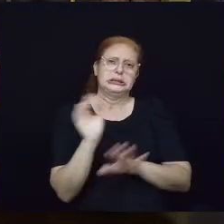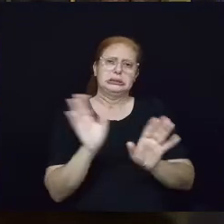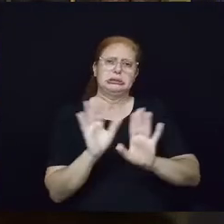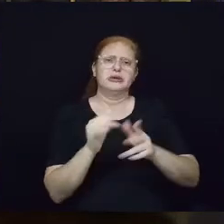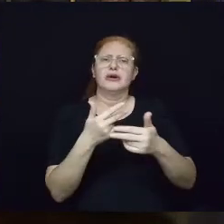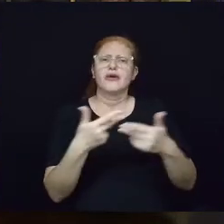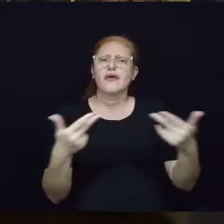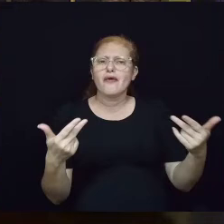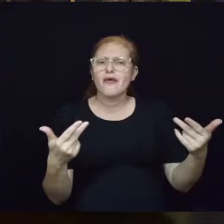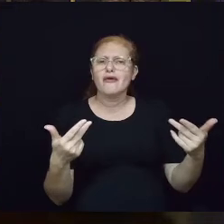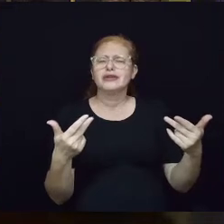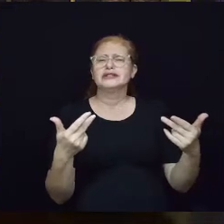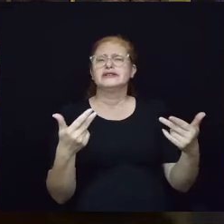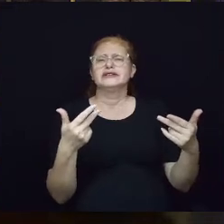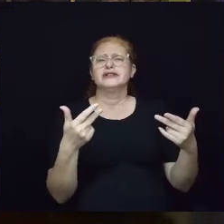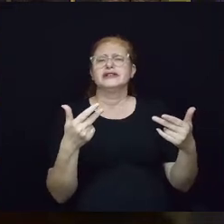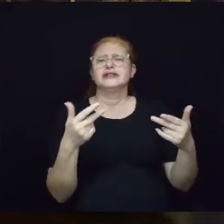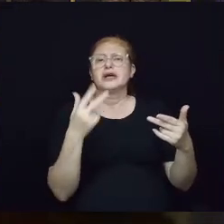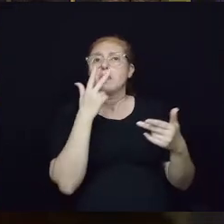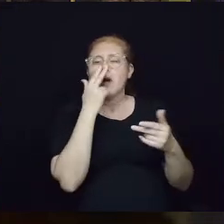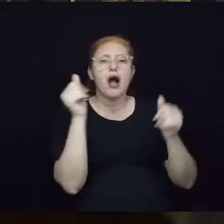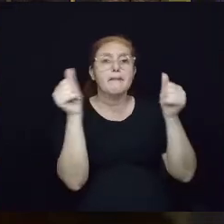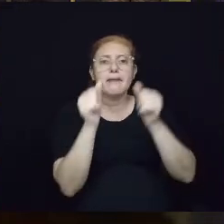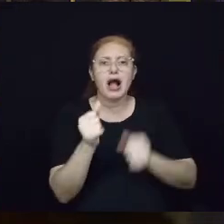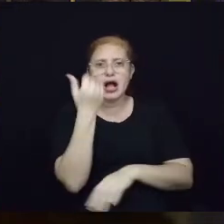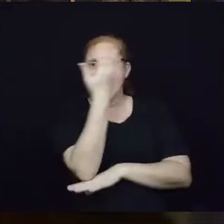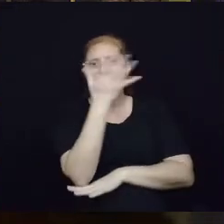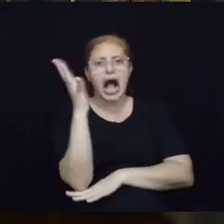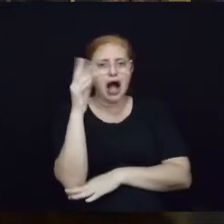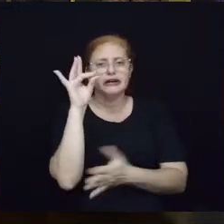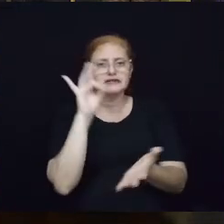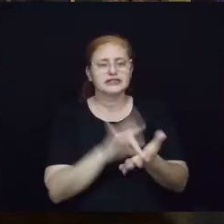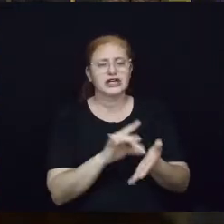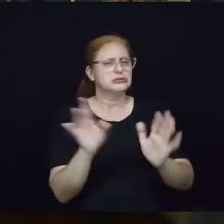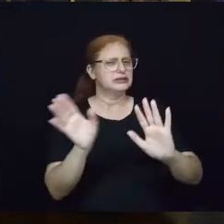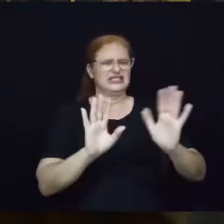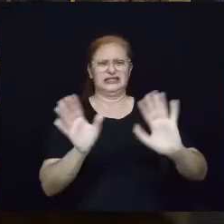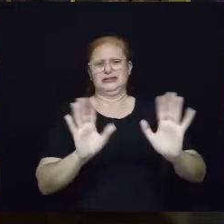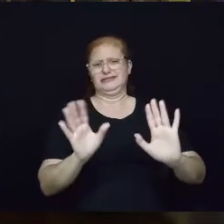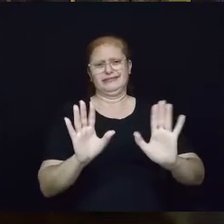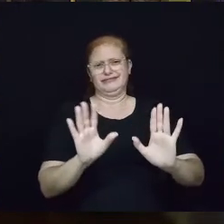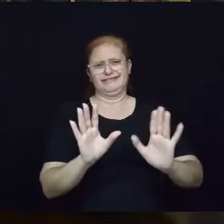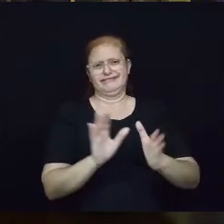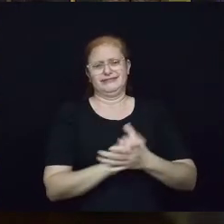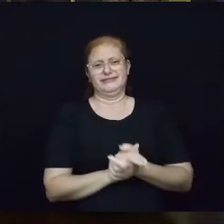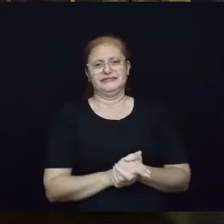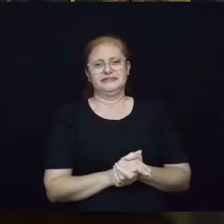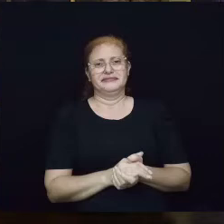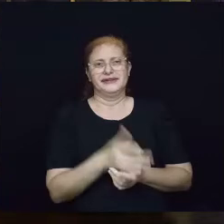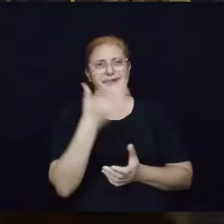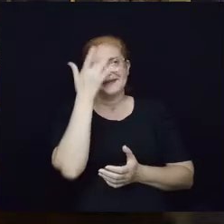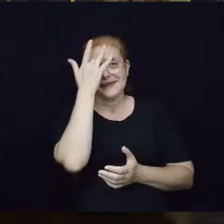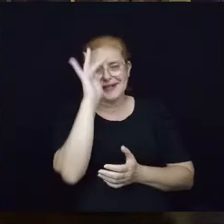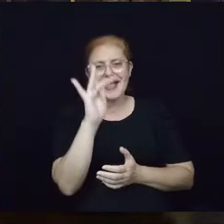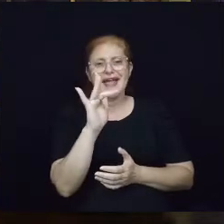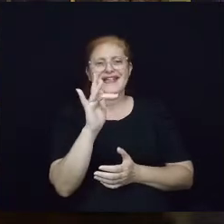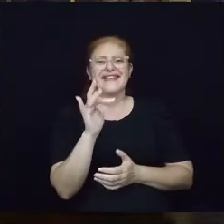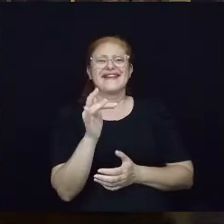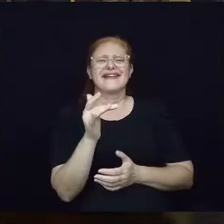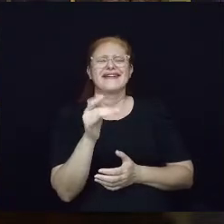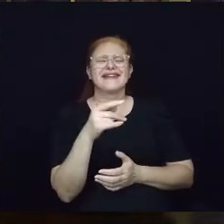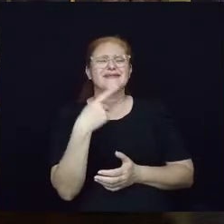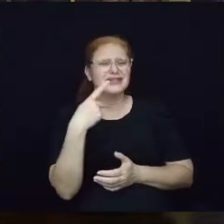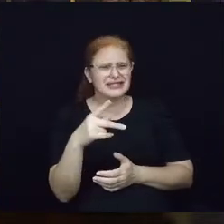coisa evidente que é uma imagem de uma árvore, porque ela não está assim, né? Eu não sei, para ti, um lado